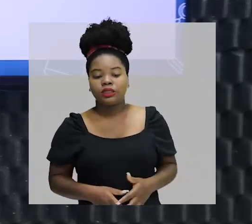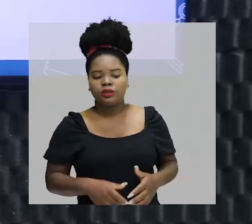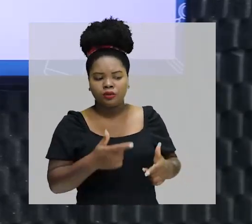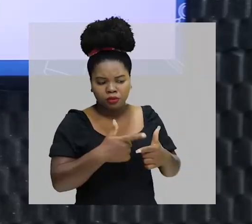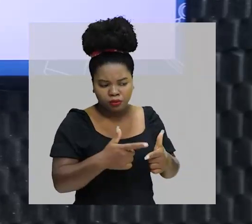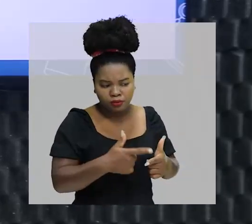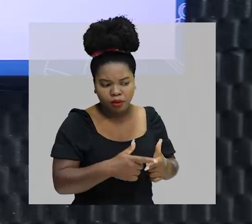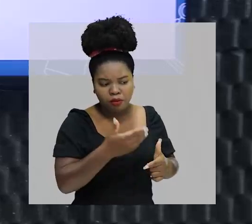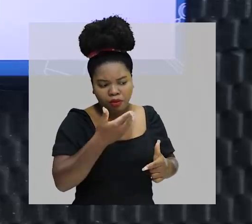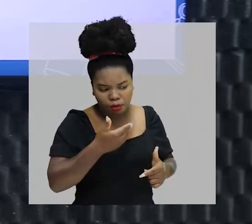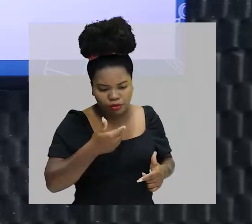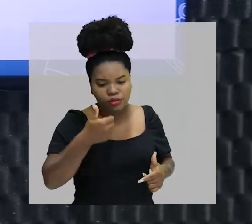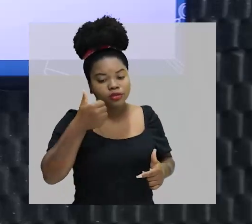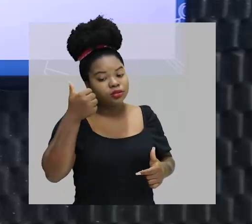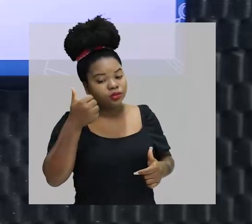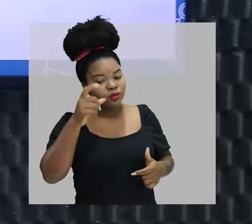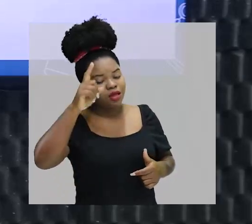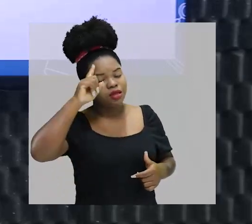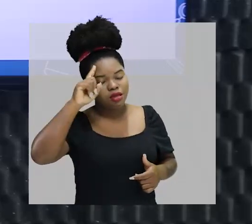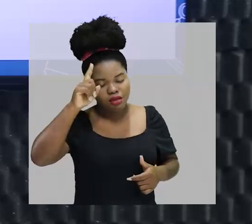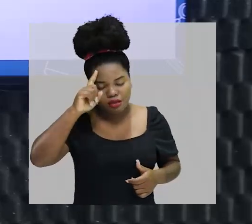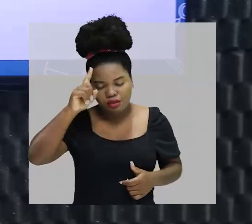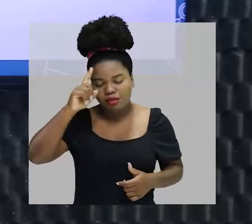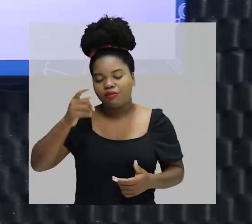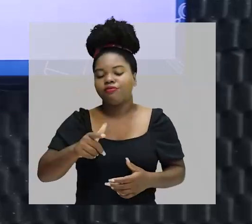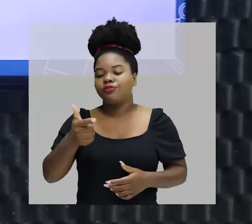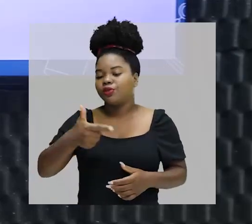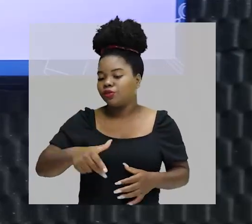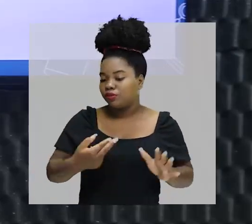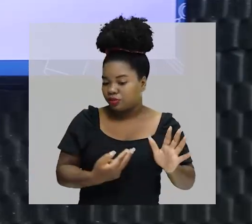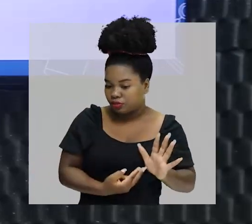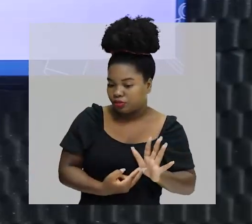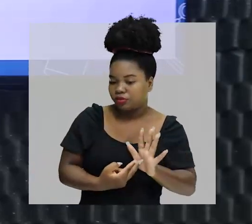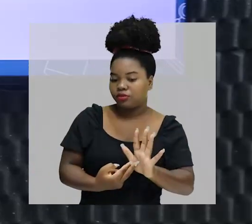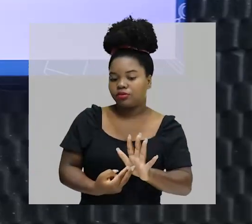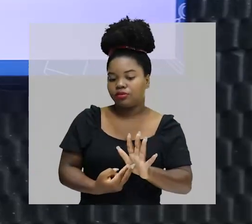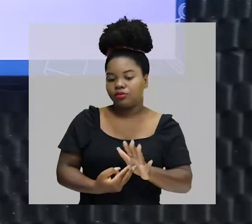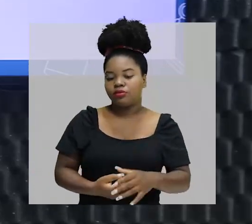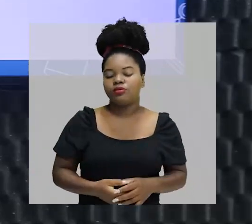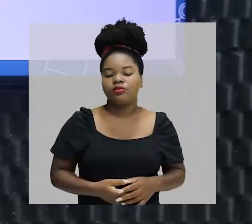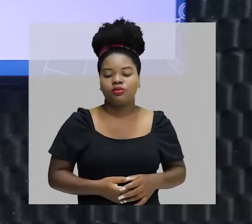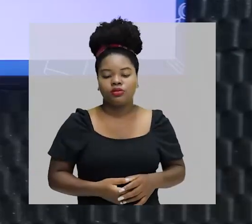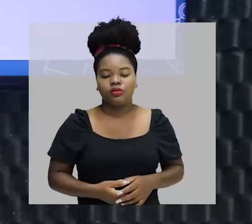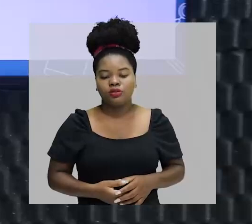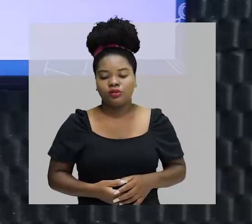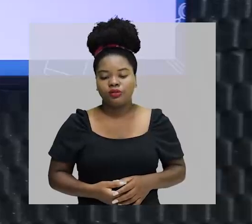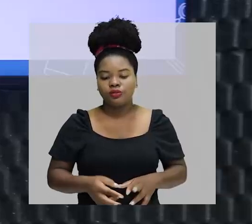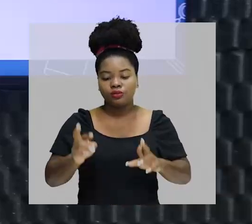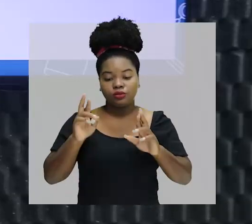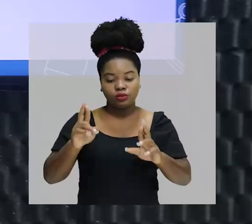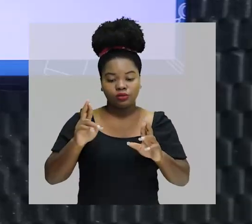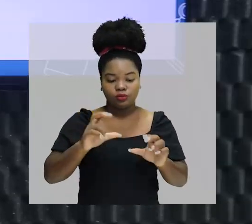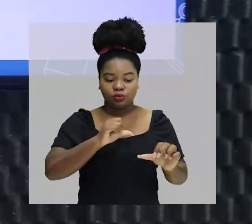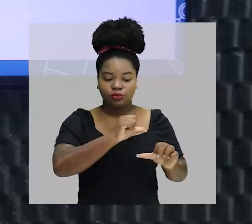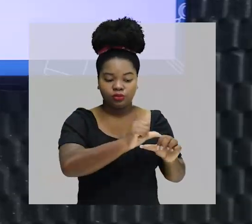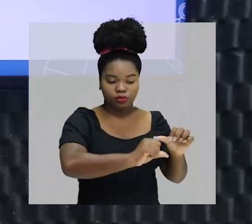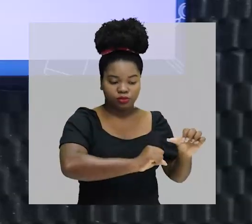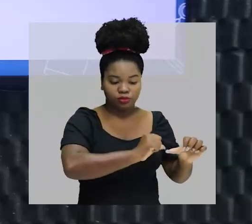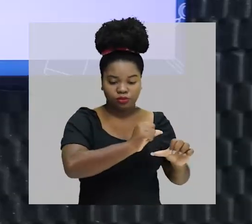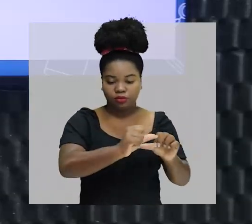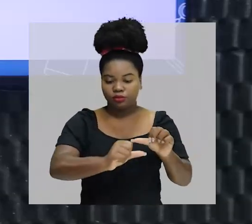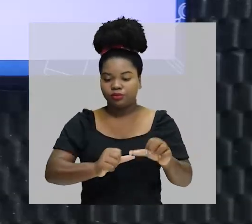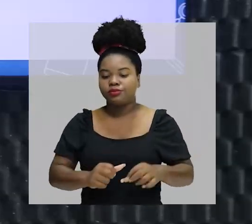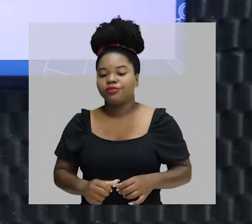está melhorando todo dia. De novo, é uma representação de uma condição que está em transição, que está